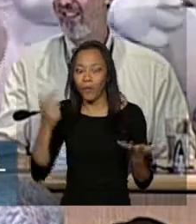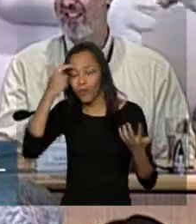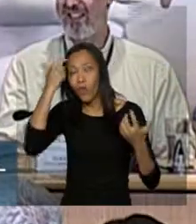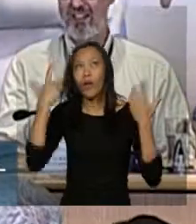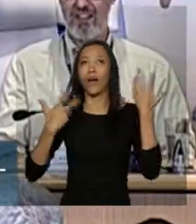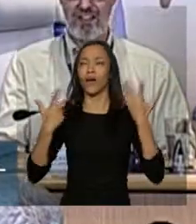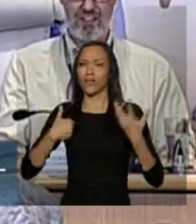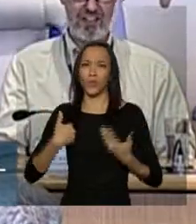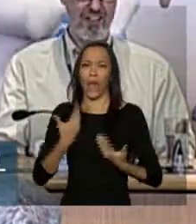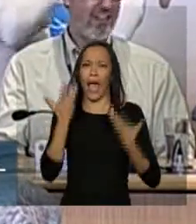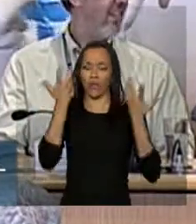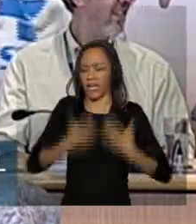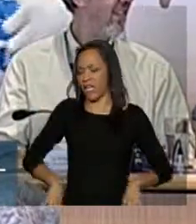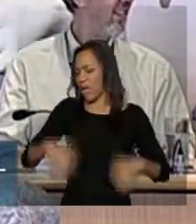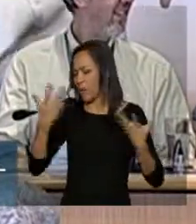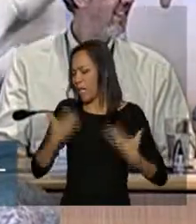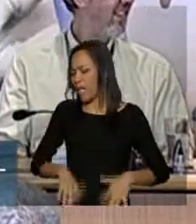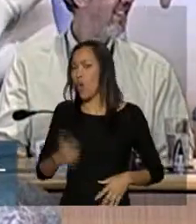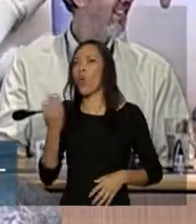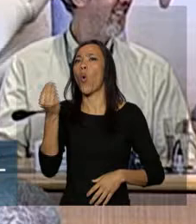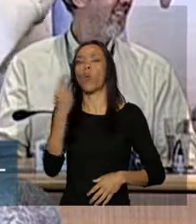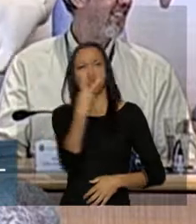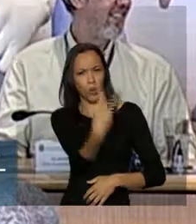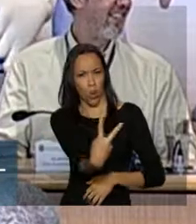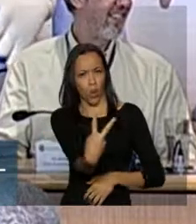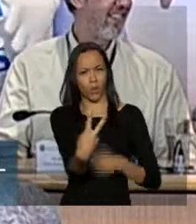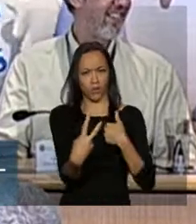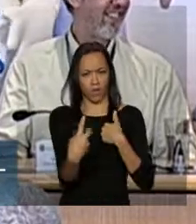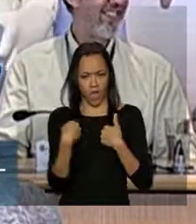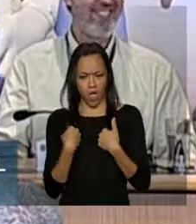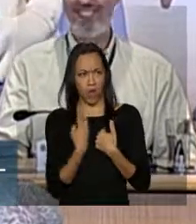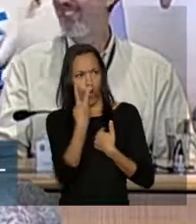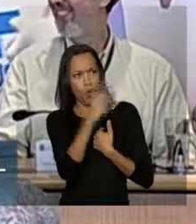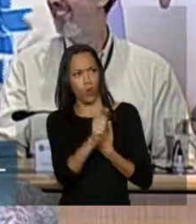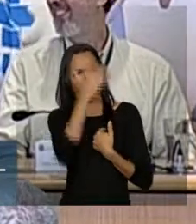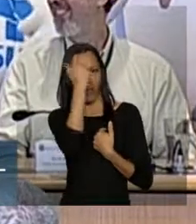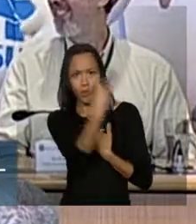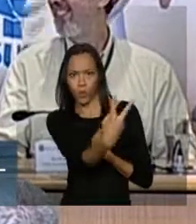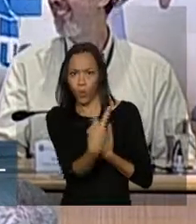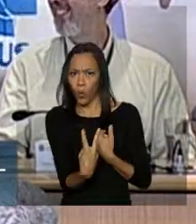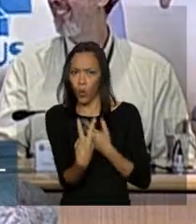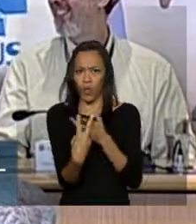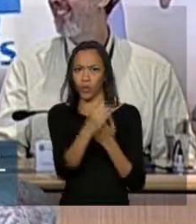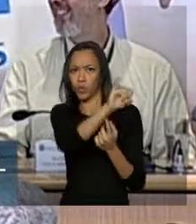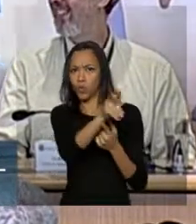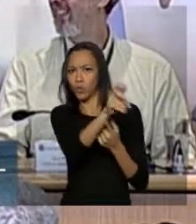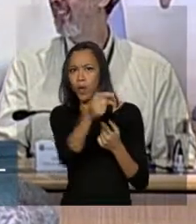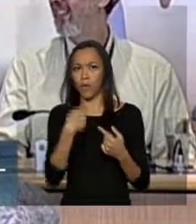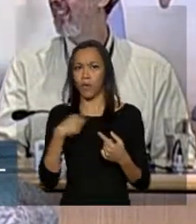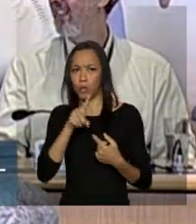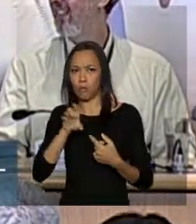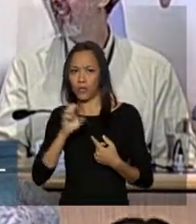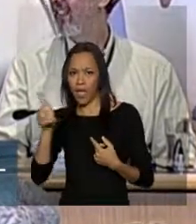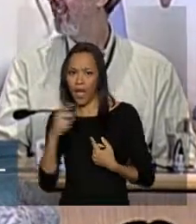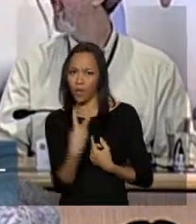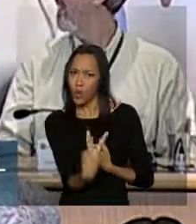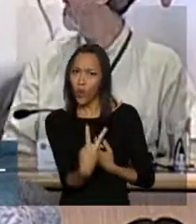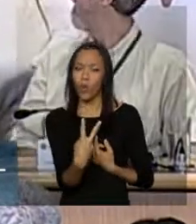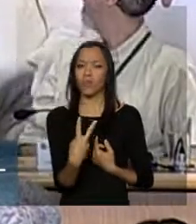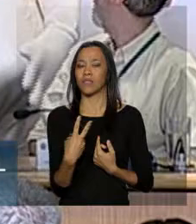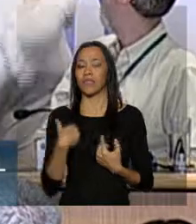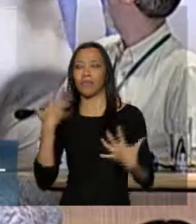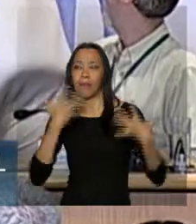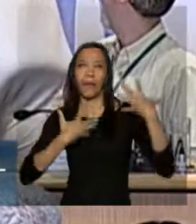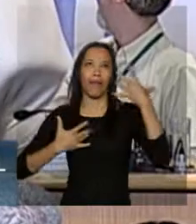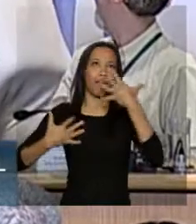ele não queria mais, onde já se viu. Dois Zé Gotinhas não podia ter, o Zé e o João Gotinha. Talvez a crise mais